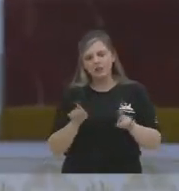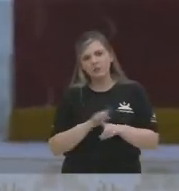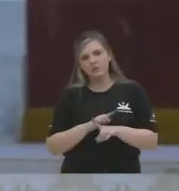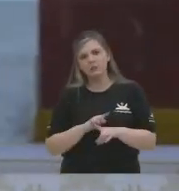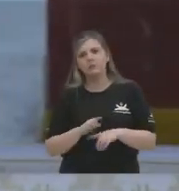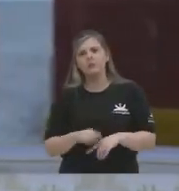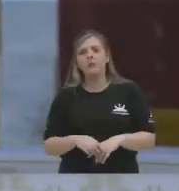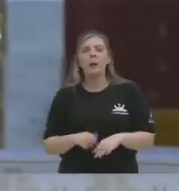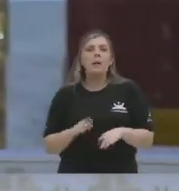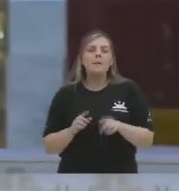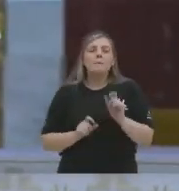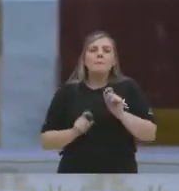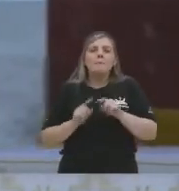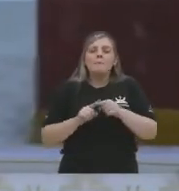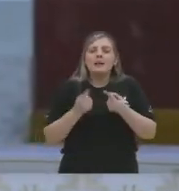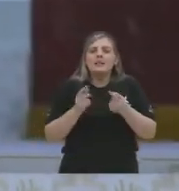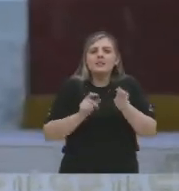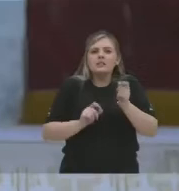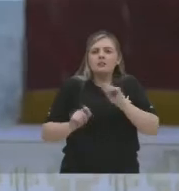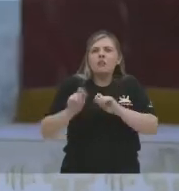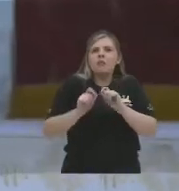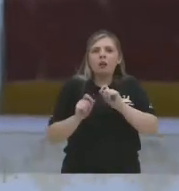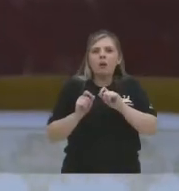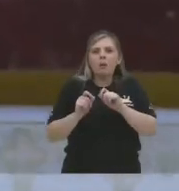Qual é o maior milagre que Deus faz?